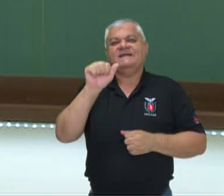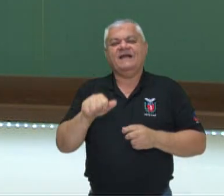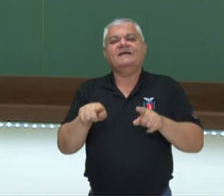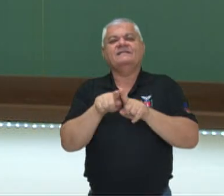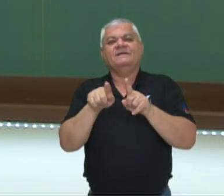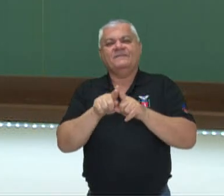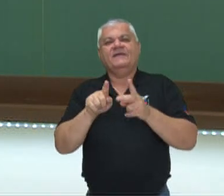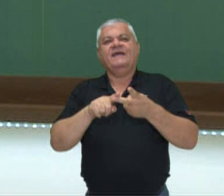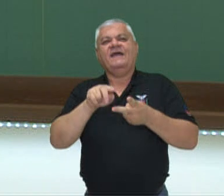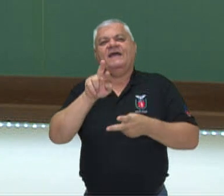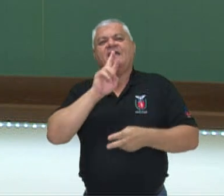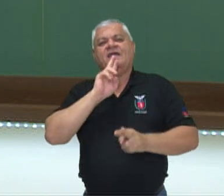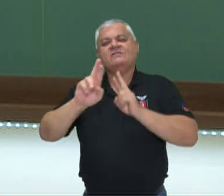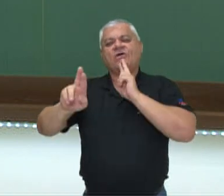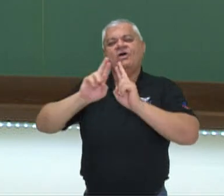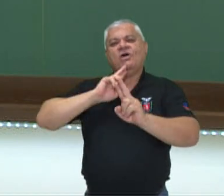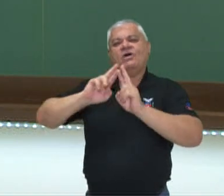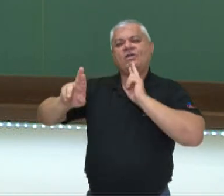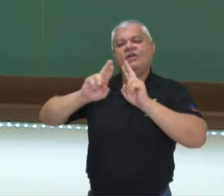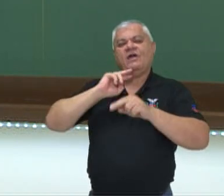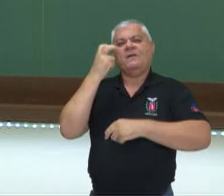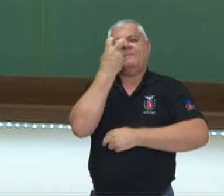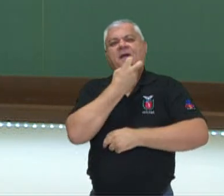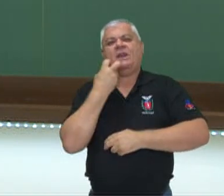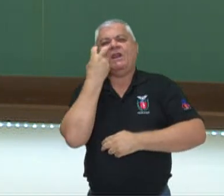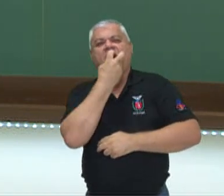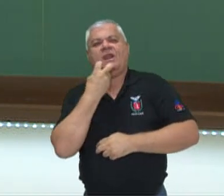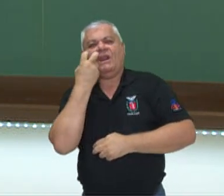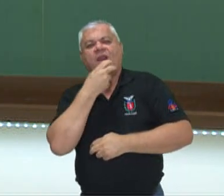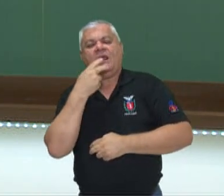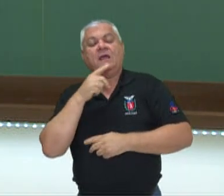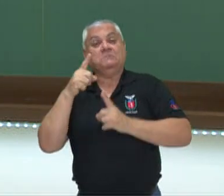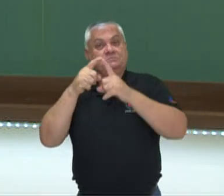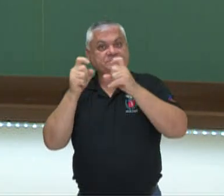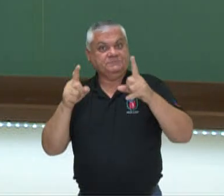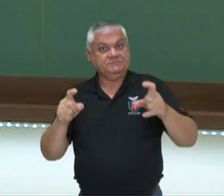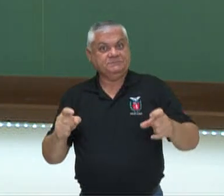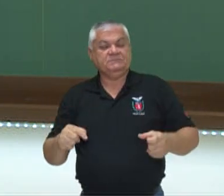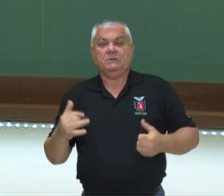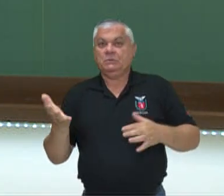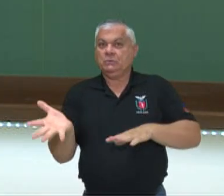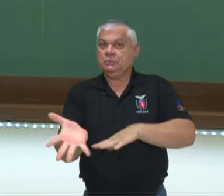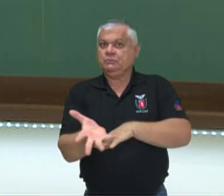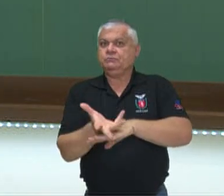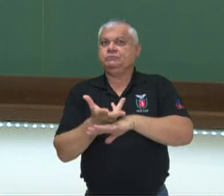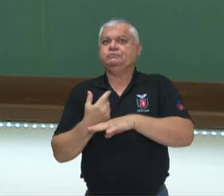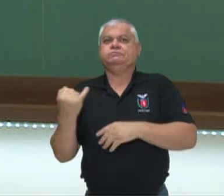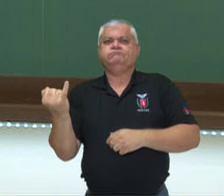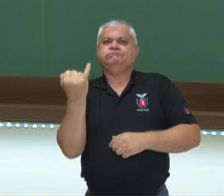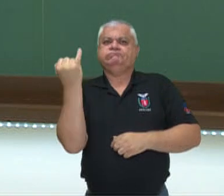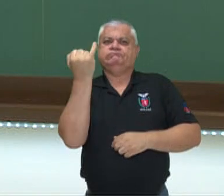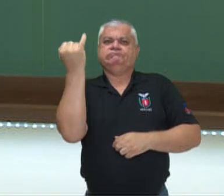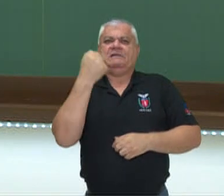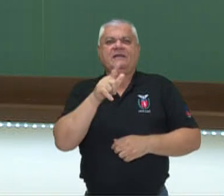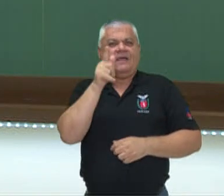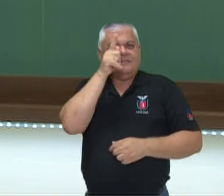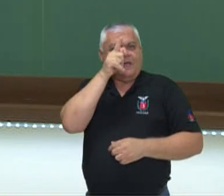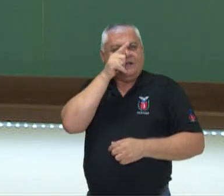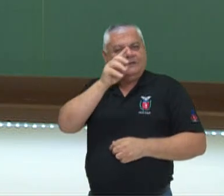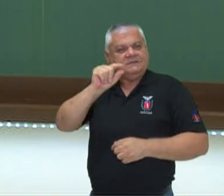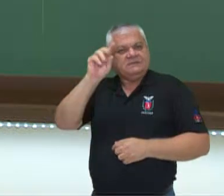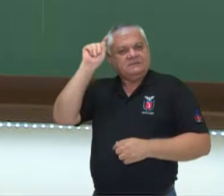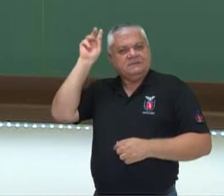vai pensar a retórica, a oratória como uma ciência tão essenciais lá na Grécia Antiga,